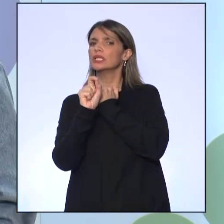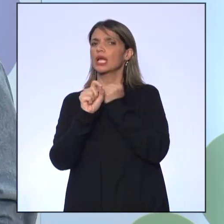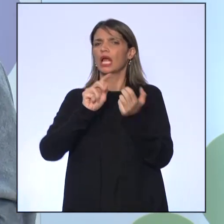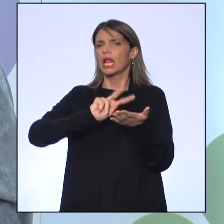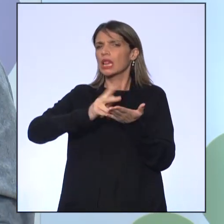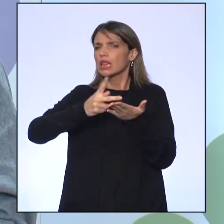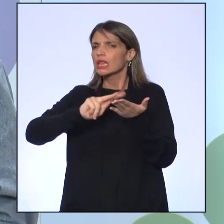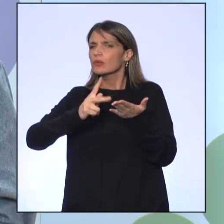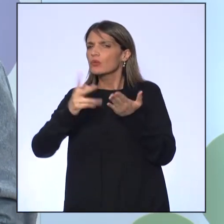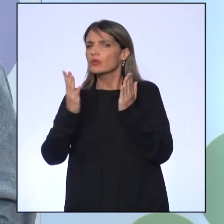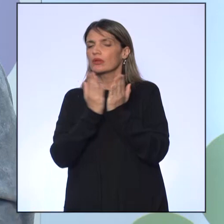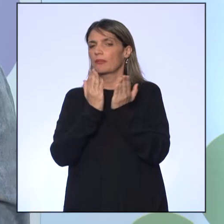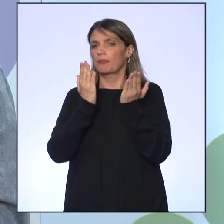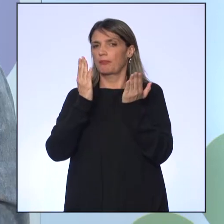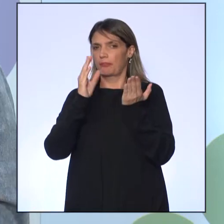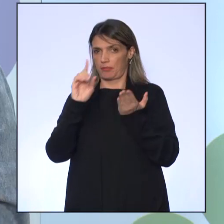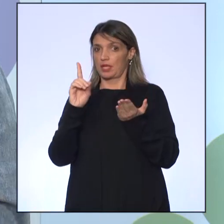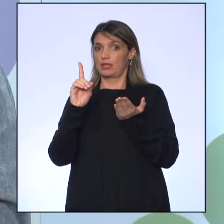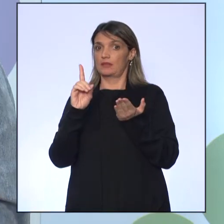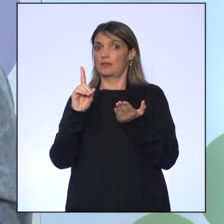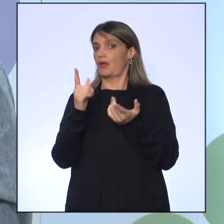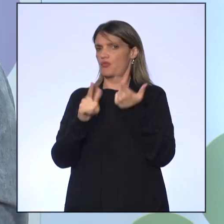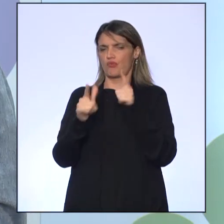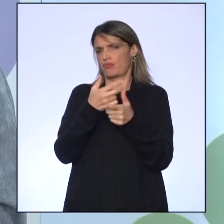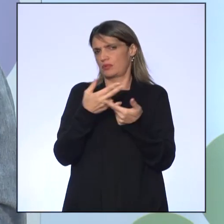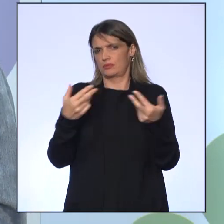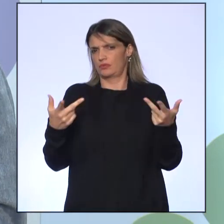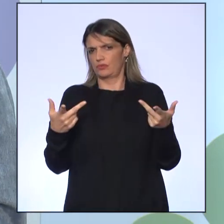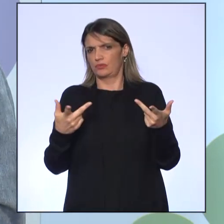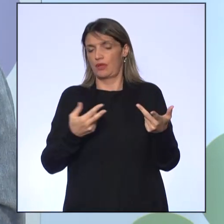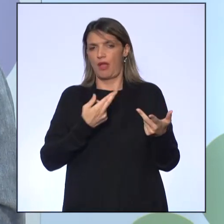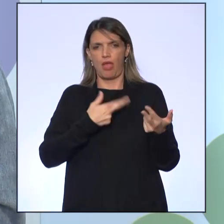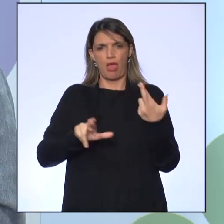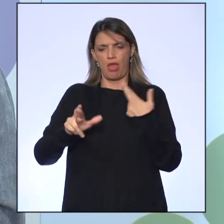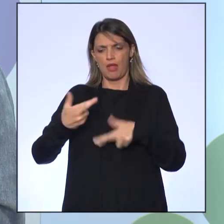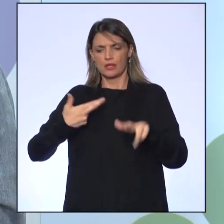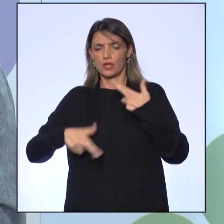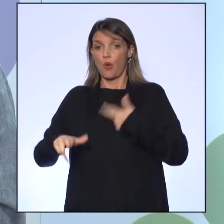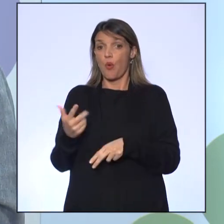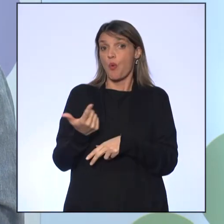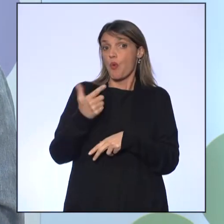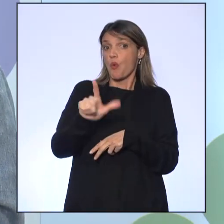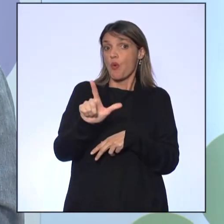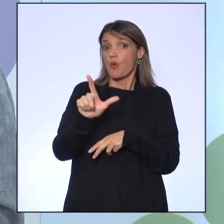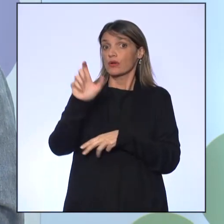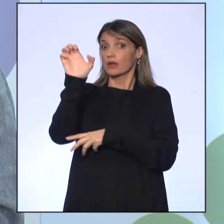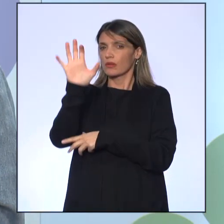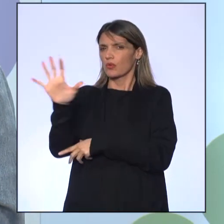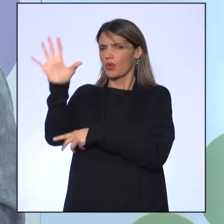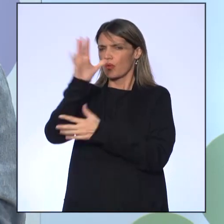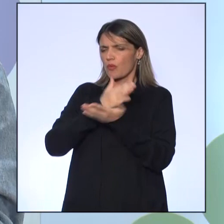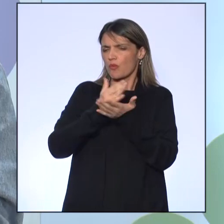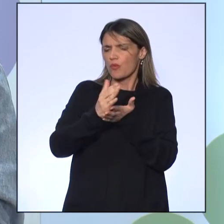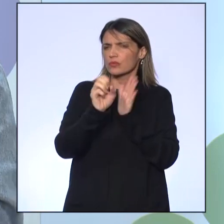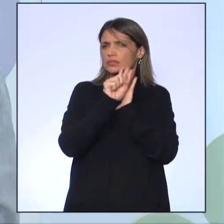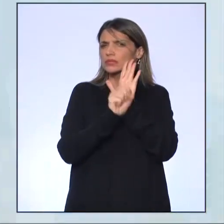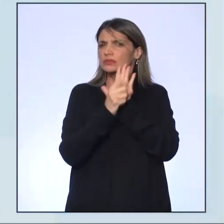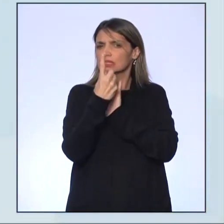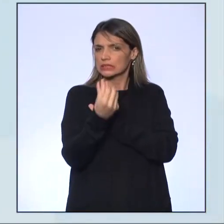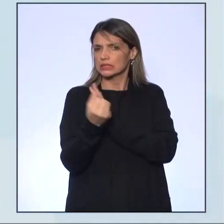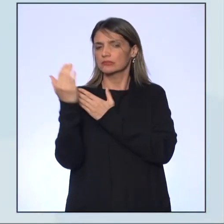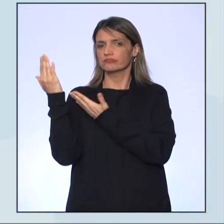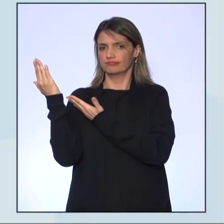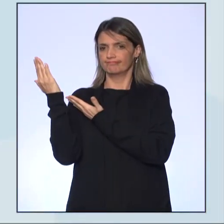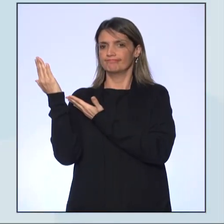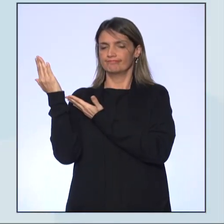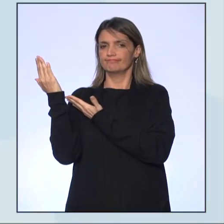a Bíblia e outras questões ali. E as três religiões que surgiram na Europa, nesse momento do século XVI, são essas que vai aparecer na